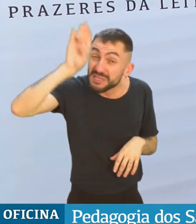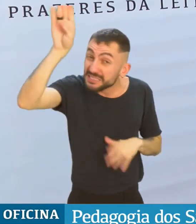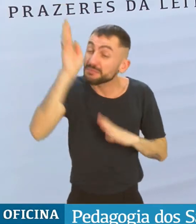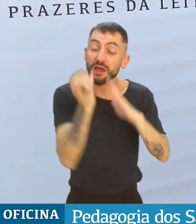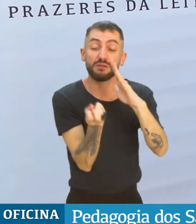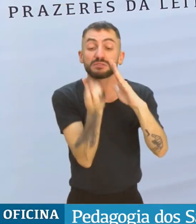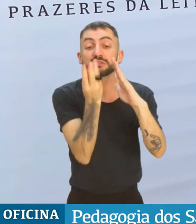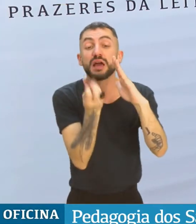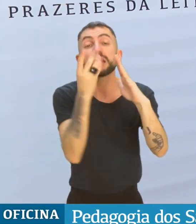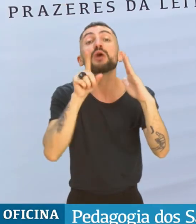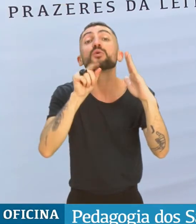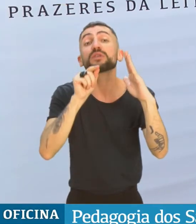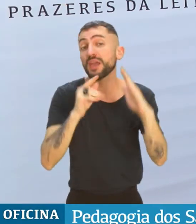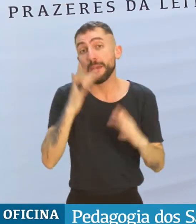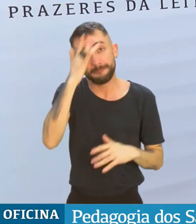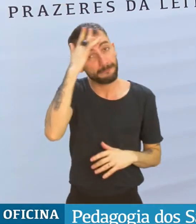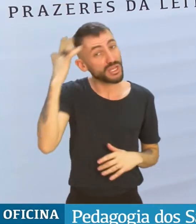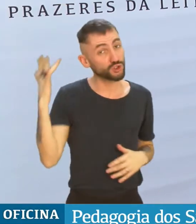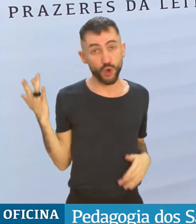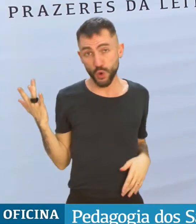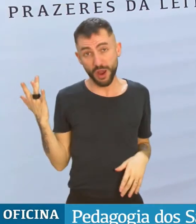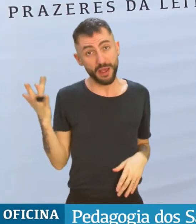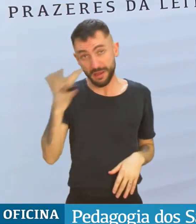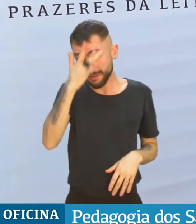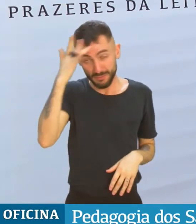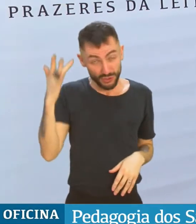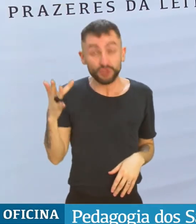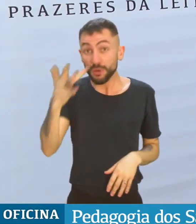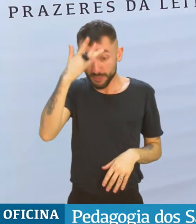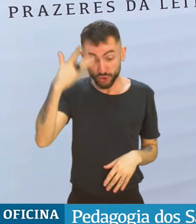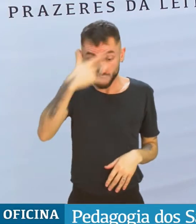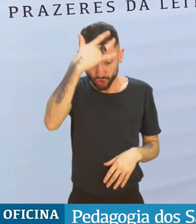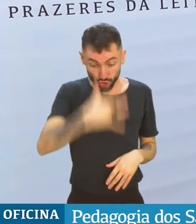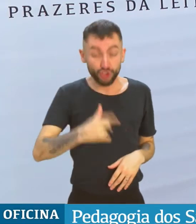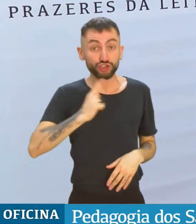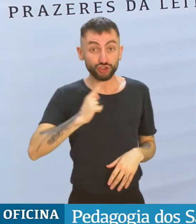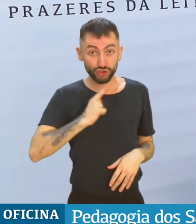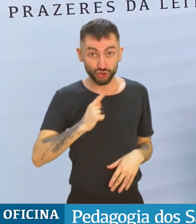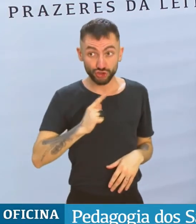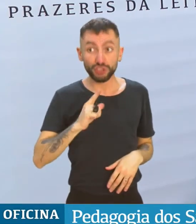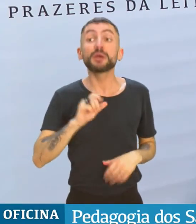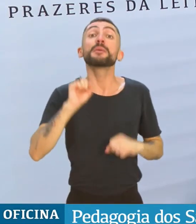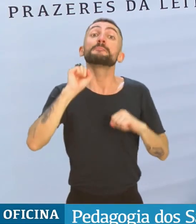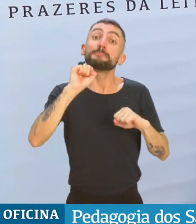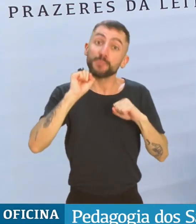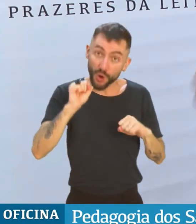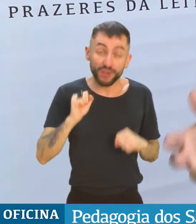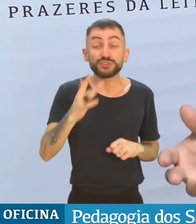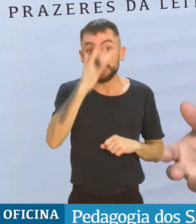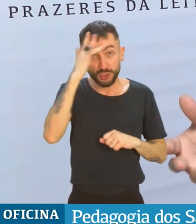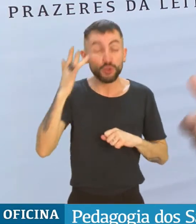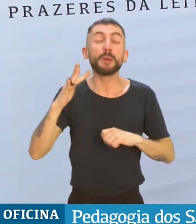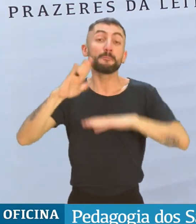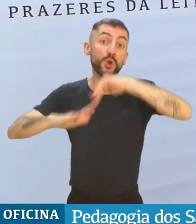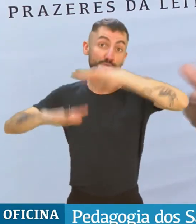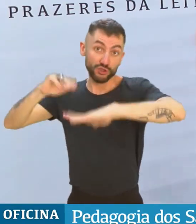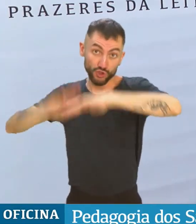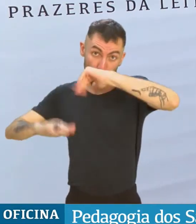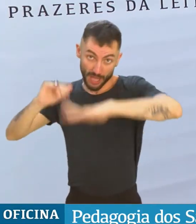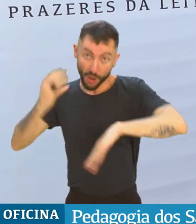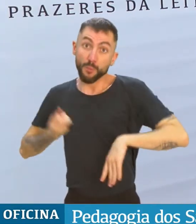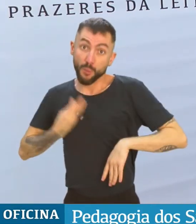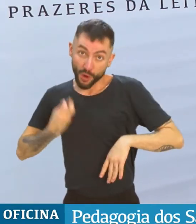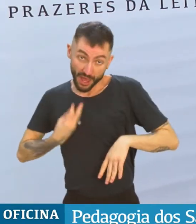no sarau é o recurso humano. É você ter o poeta, que não precisa ser o poeta profissional. Poeta